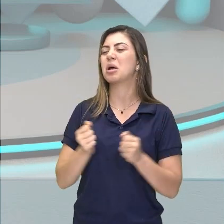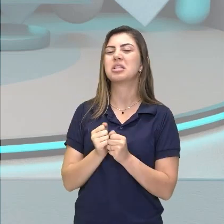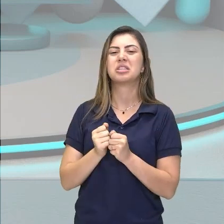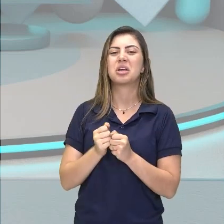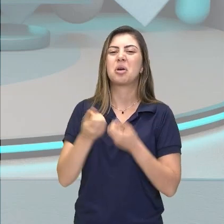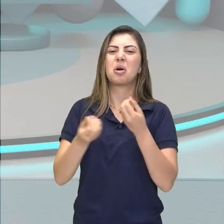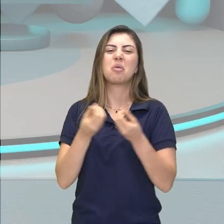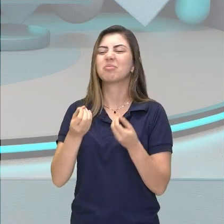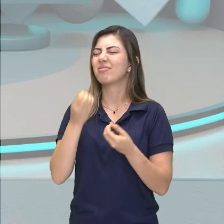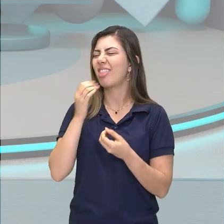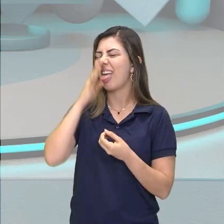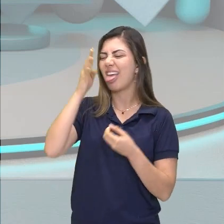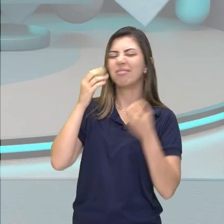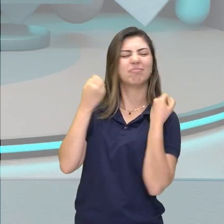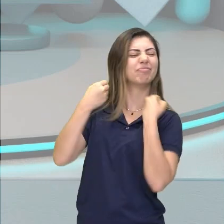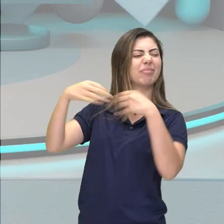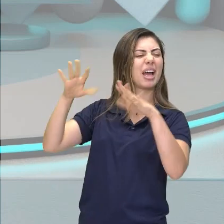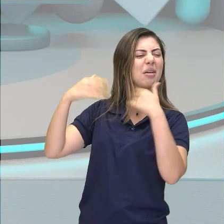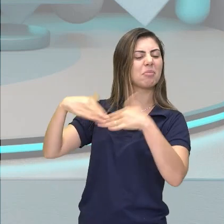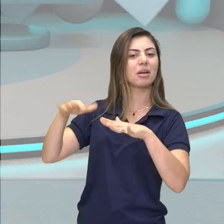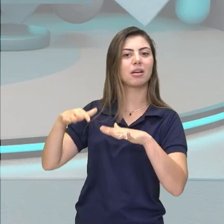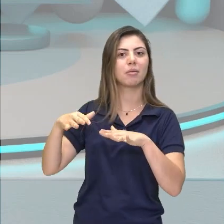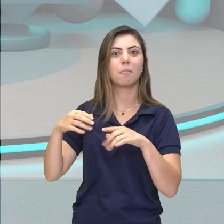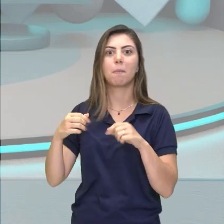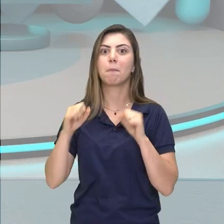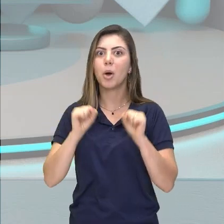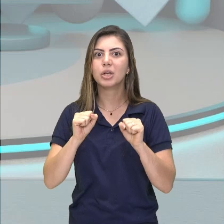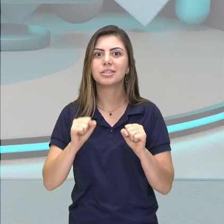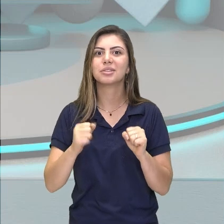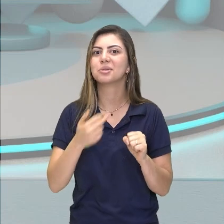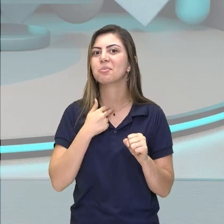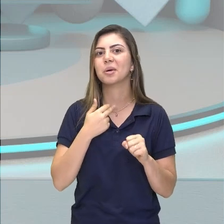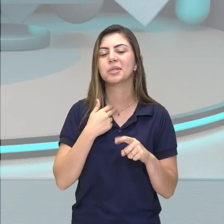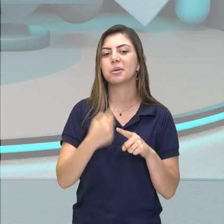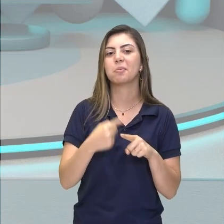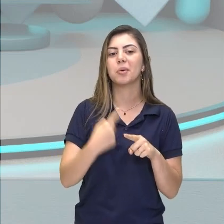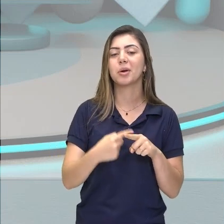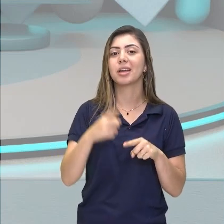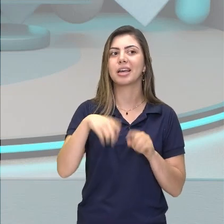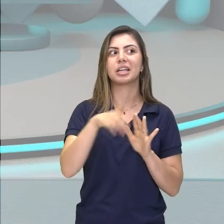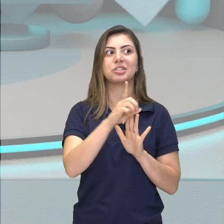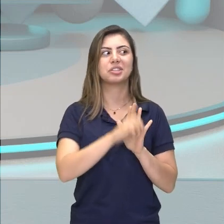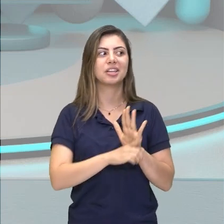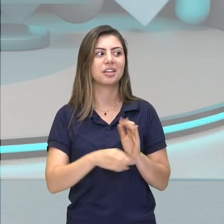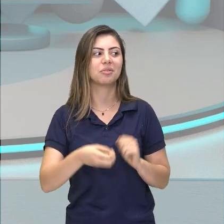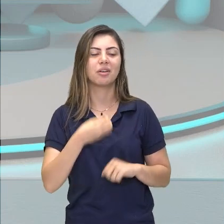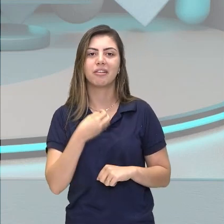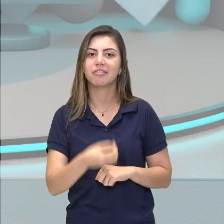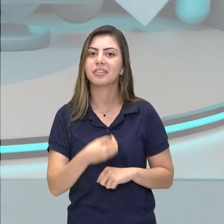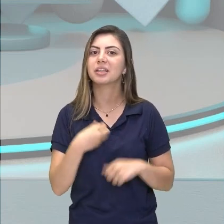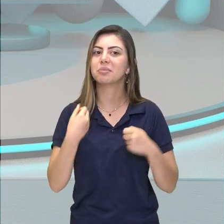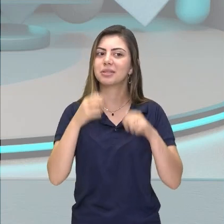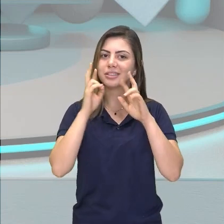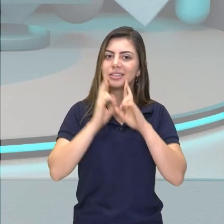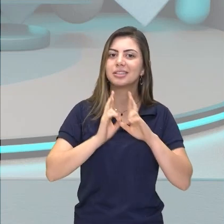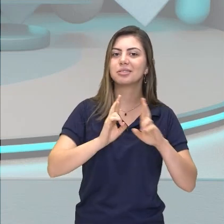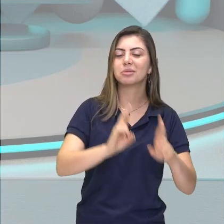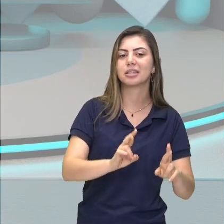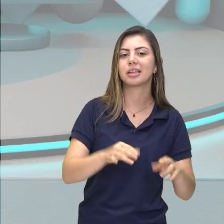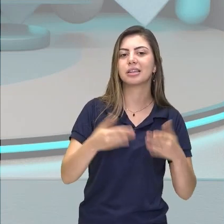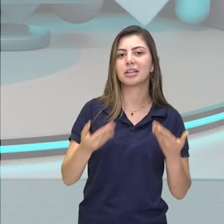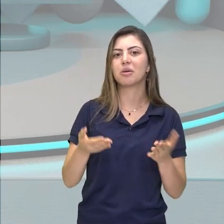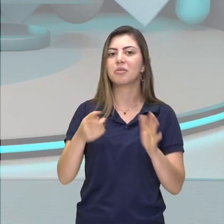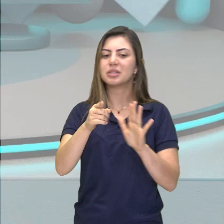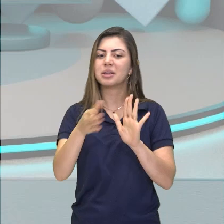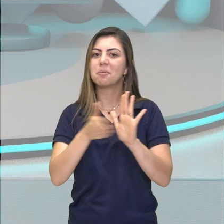pode, gente, fazer isso porque você está desrespeitando os direitos humanos, né? Direito à vida e tudo mais. Então você não pode fazer uma